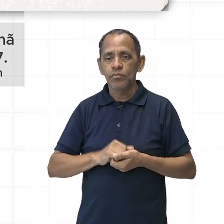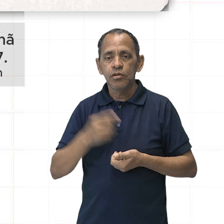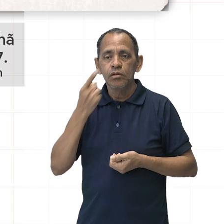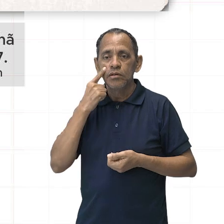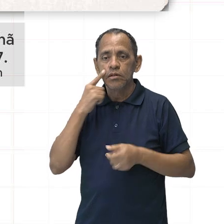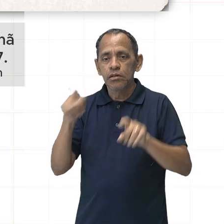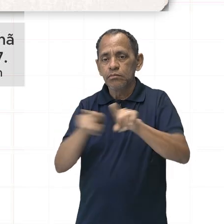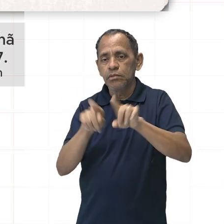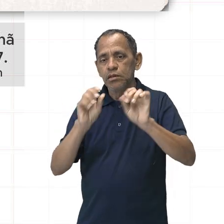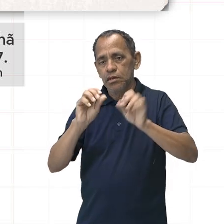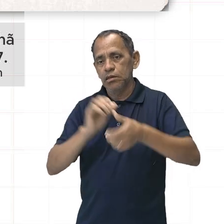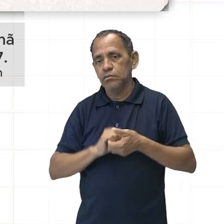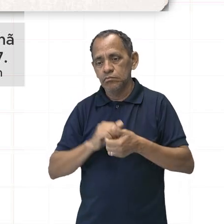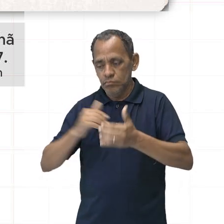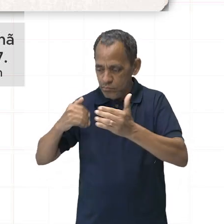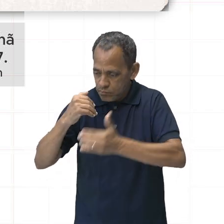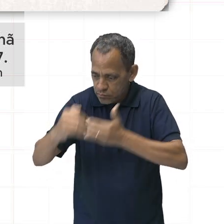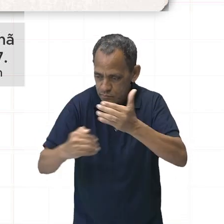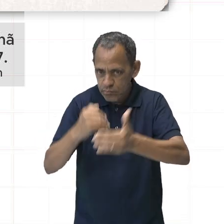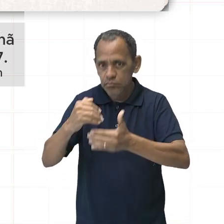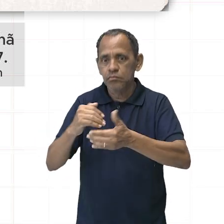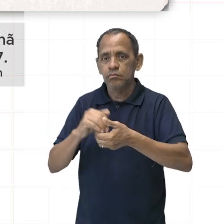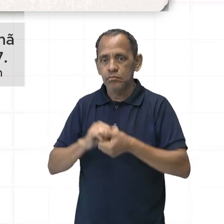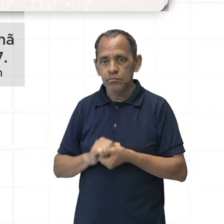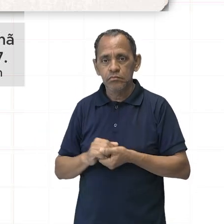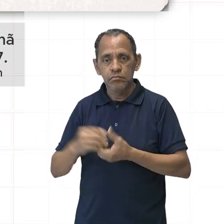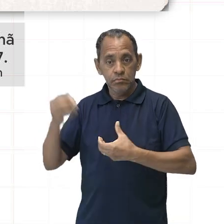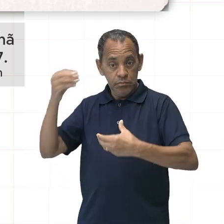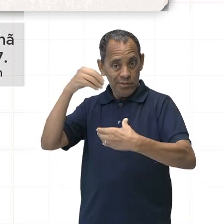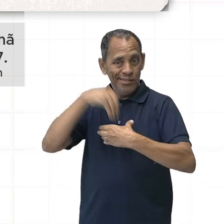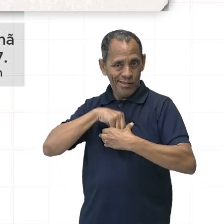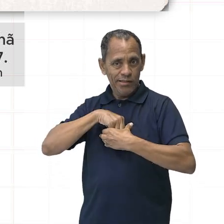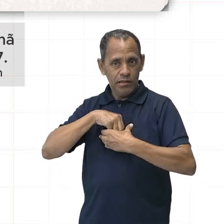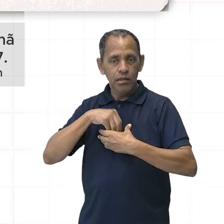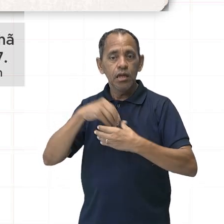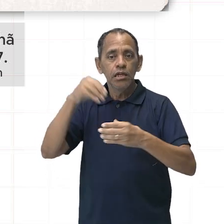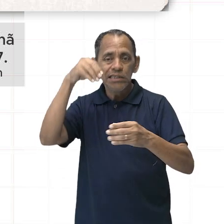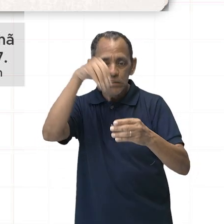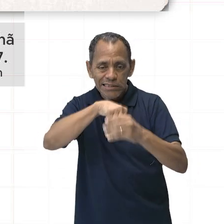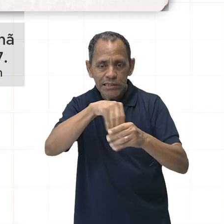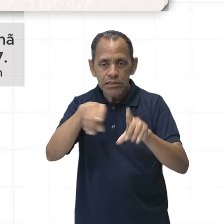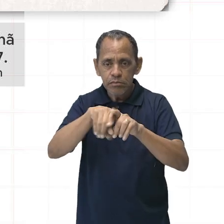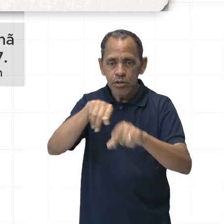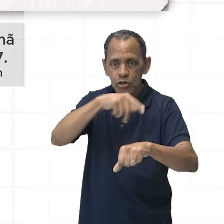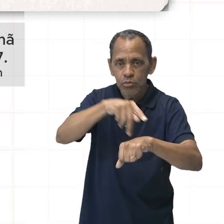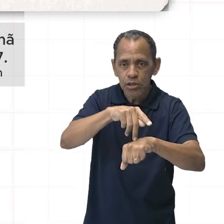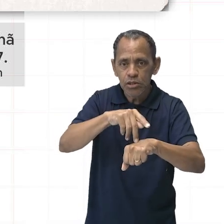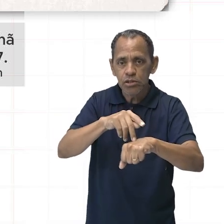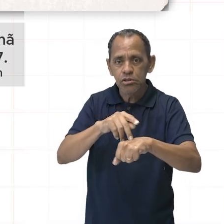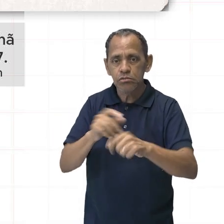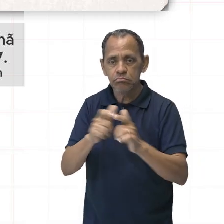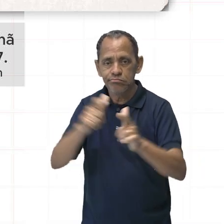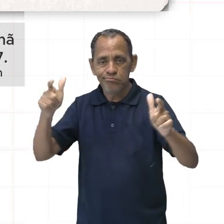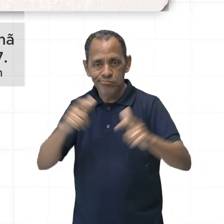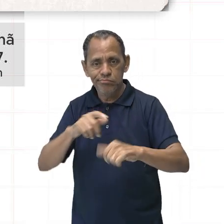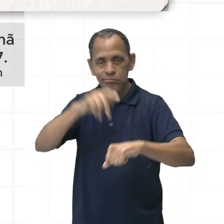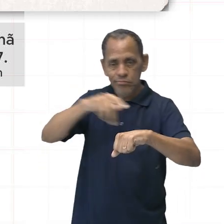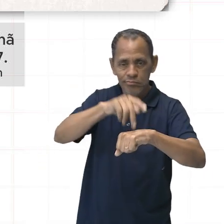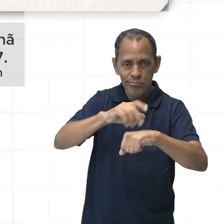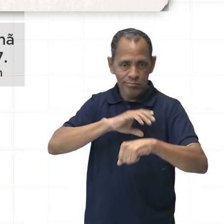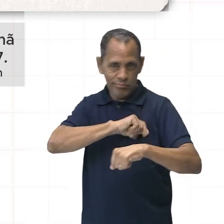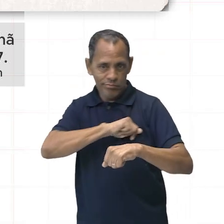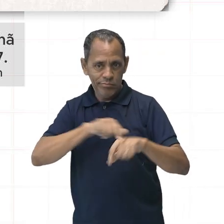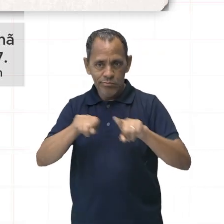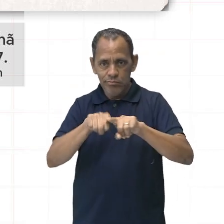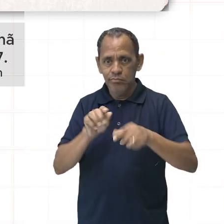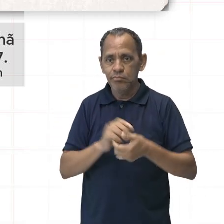observar também desenvolvimentos internos com o aumento do nacionalismo e mudanças nas percepções